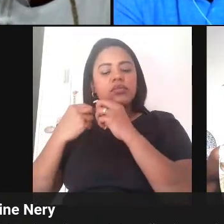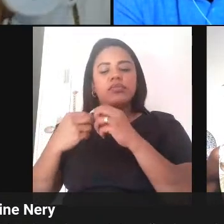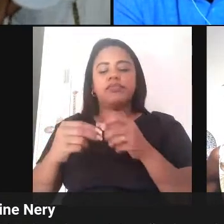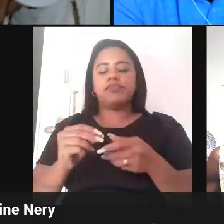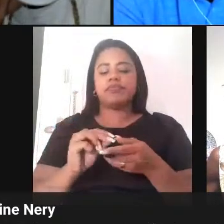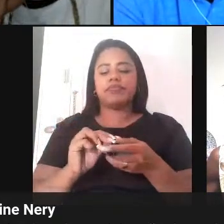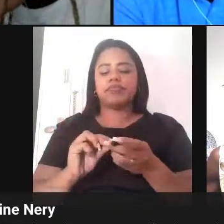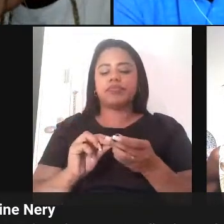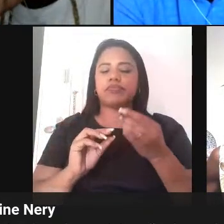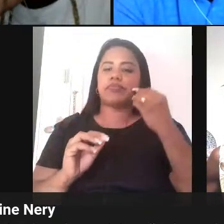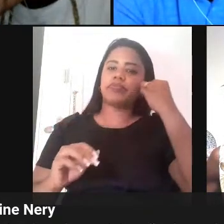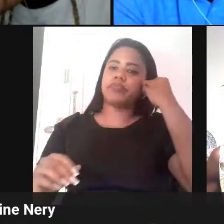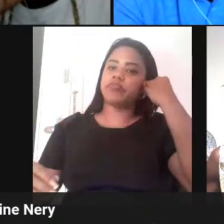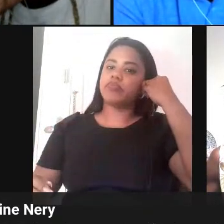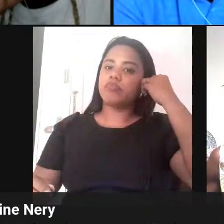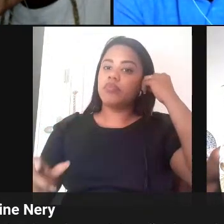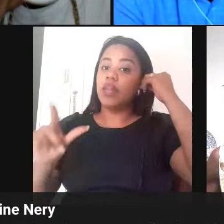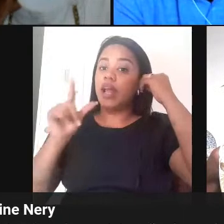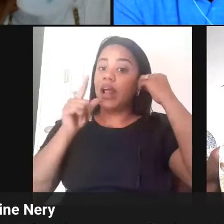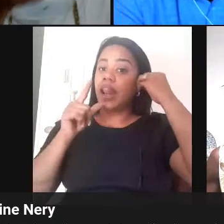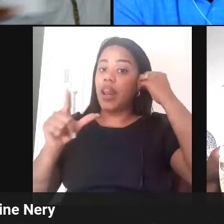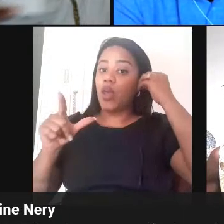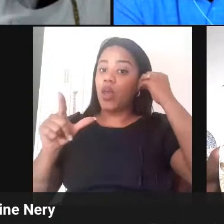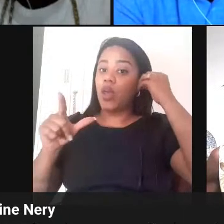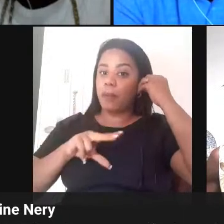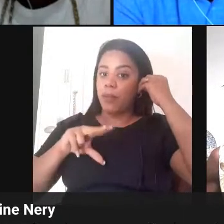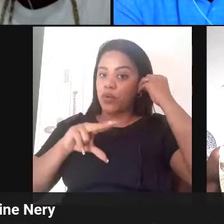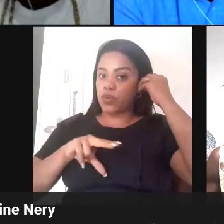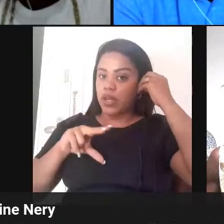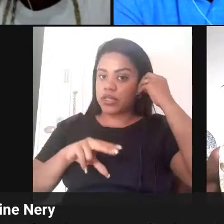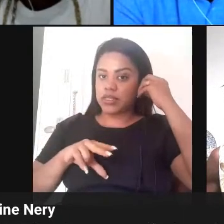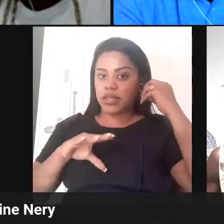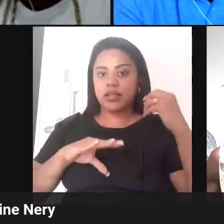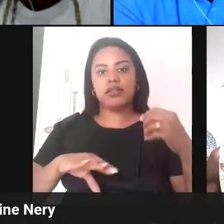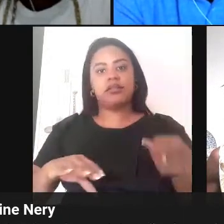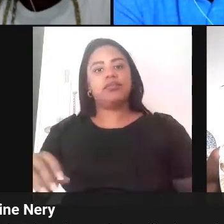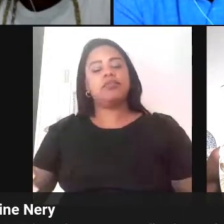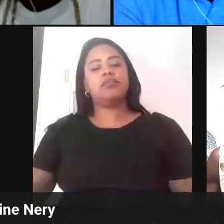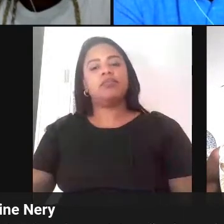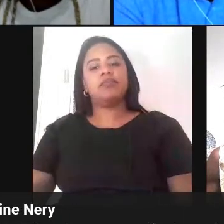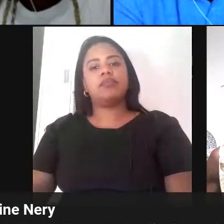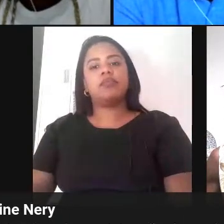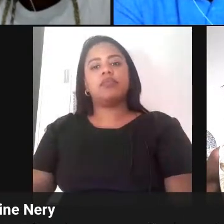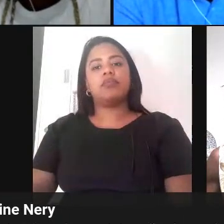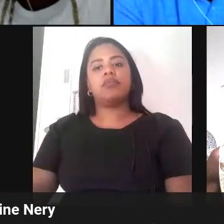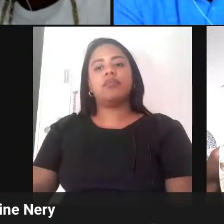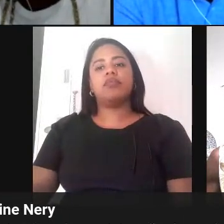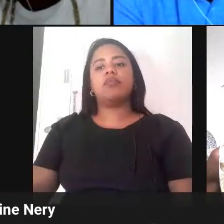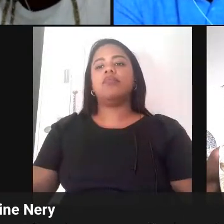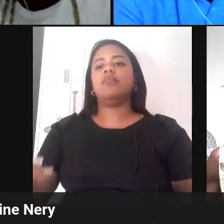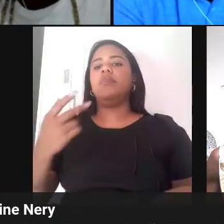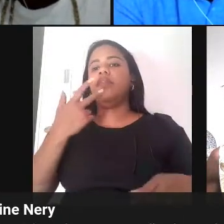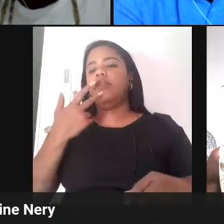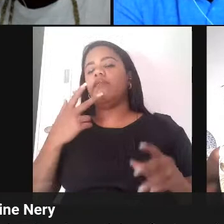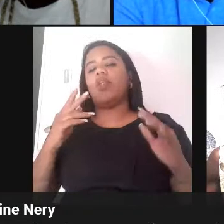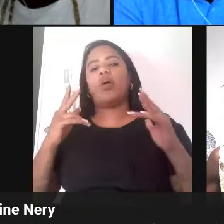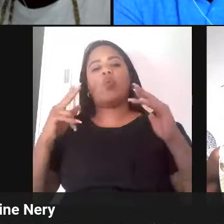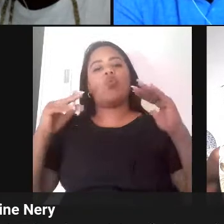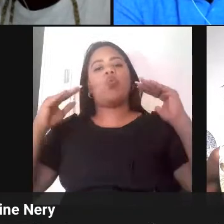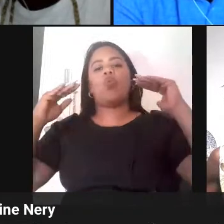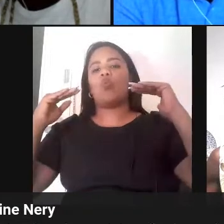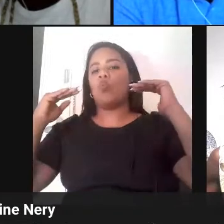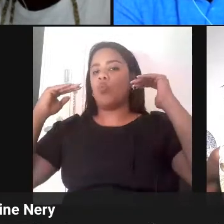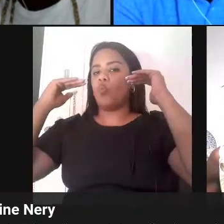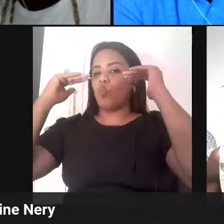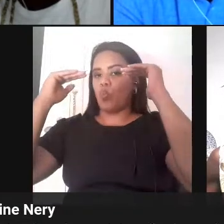coloco no mesmo patamar com o Mia Couto, coloco no mesmo patamar com o Anílio Vieira